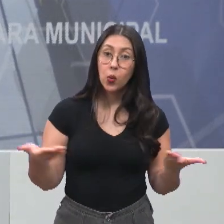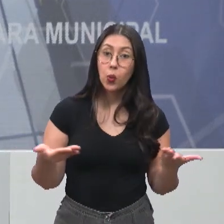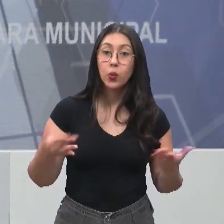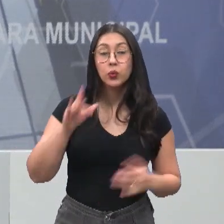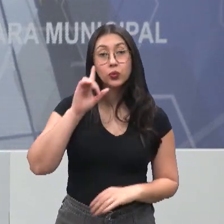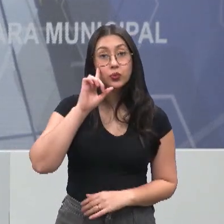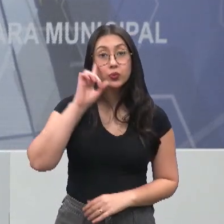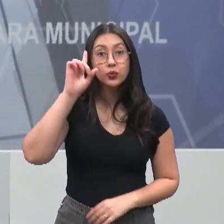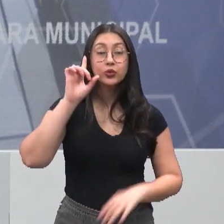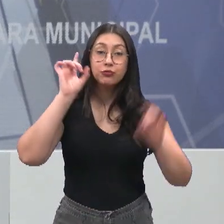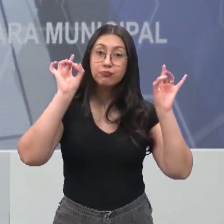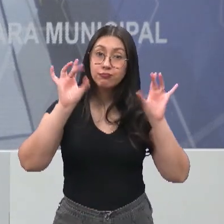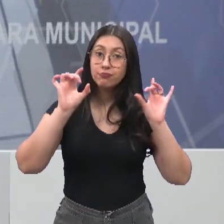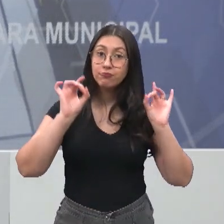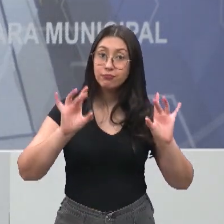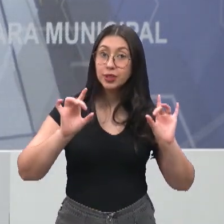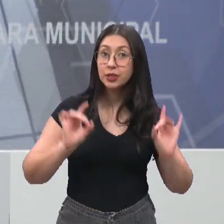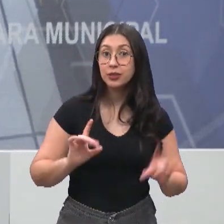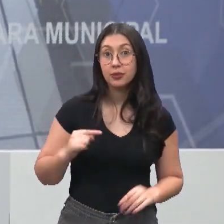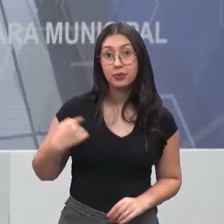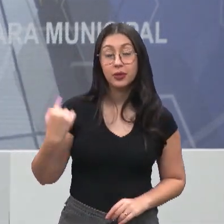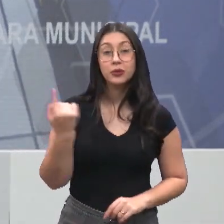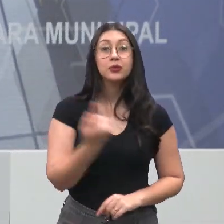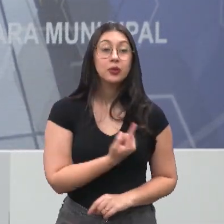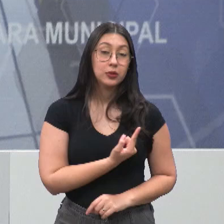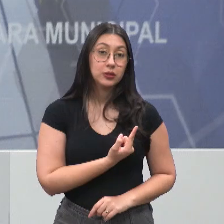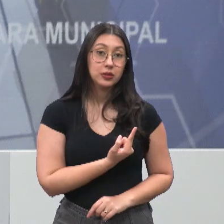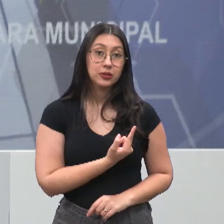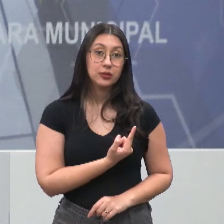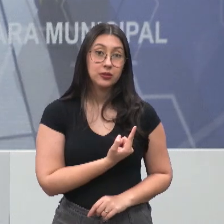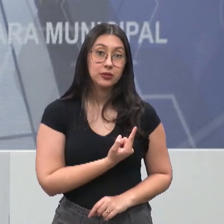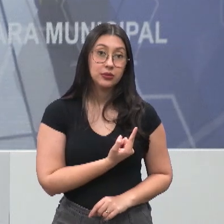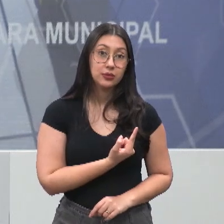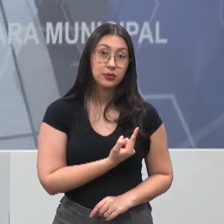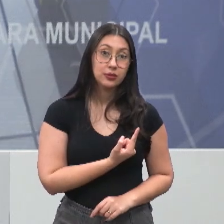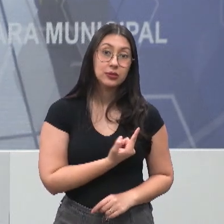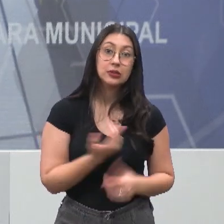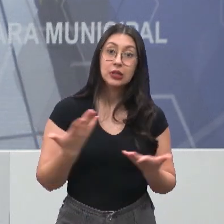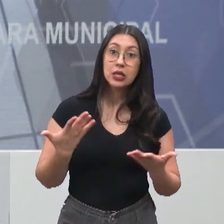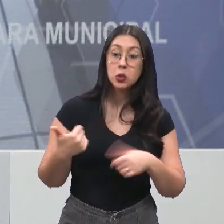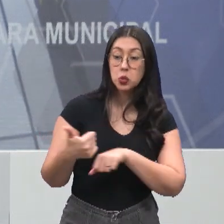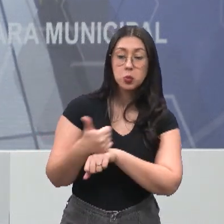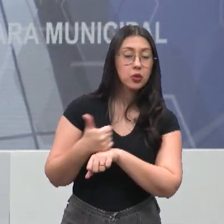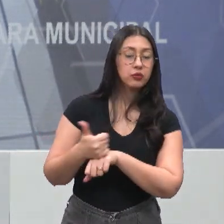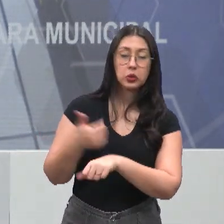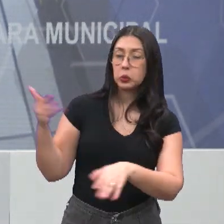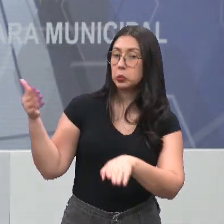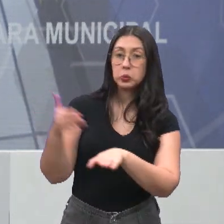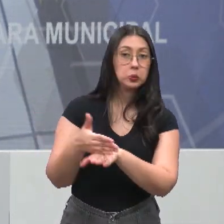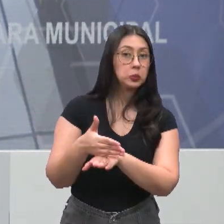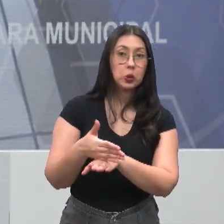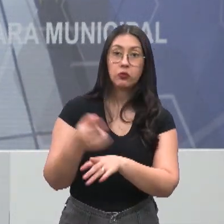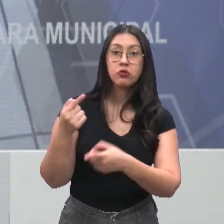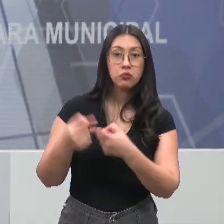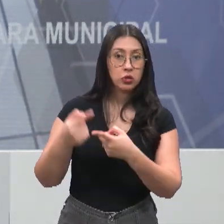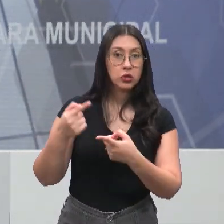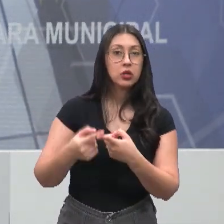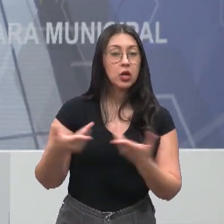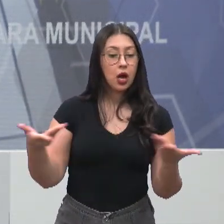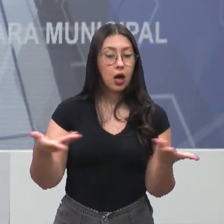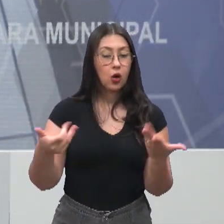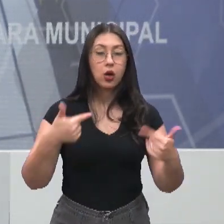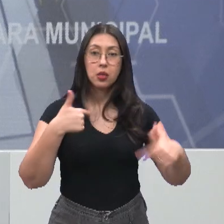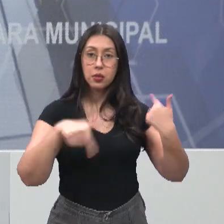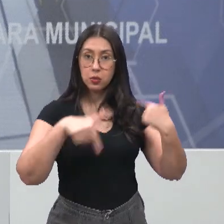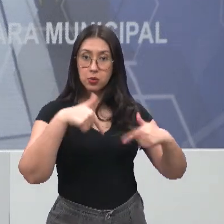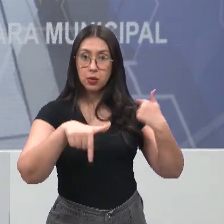especial para nós. Hoje não estão aqui os transportadores, porque eles estão dirigindo nesse momento, estão fazendo